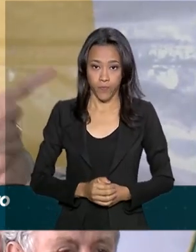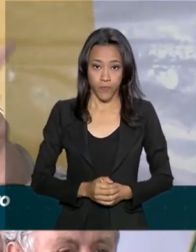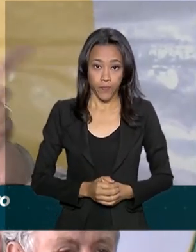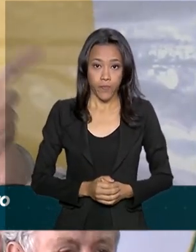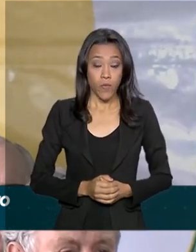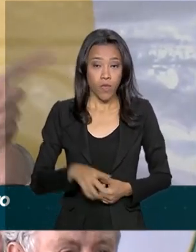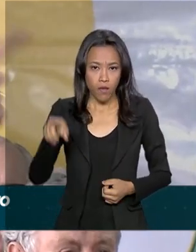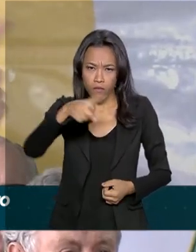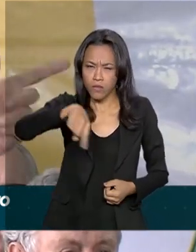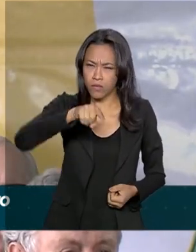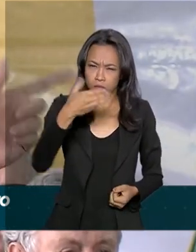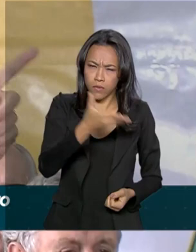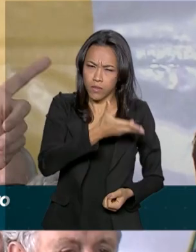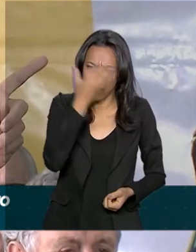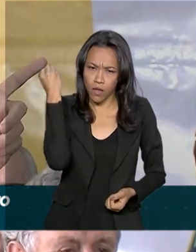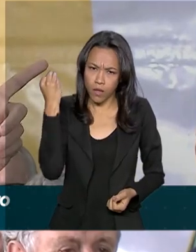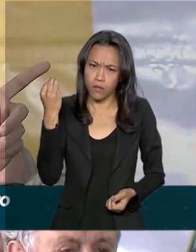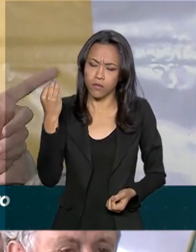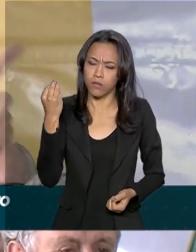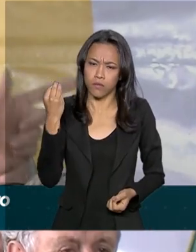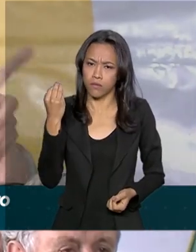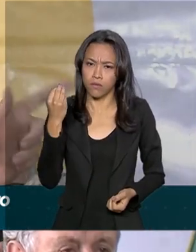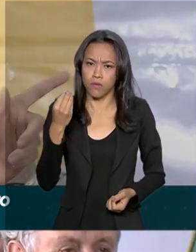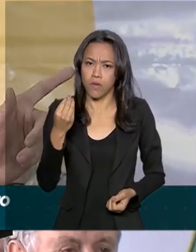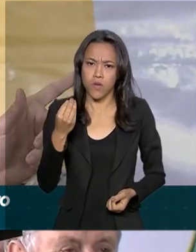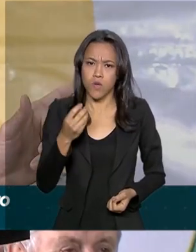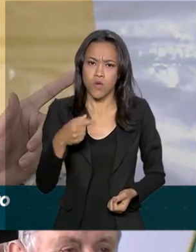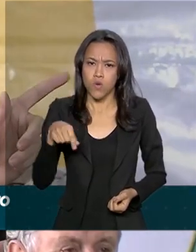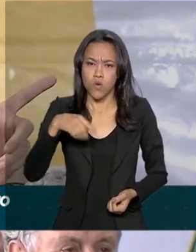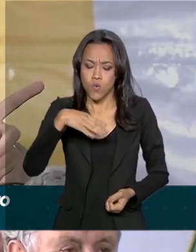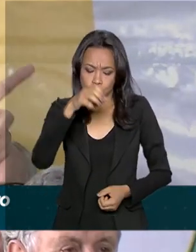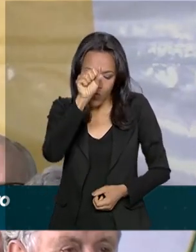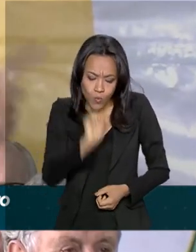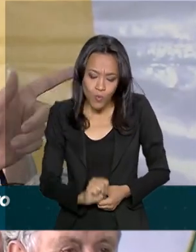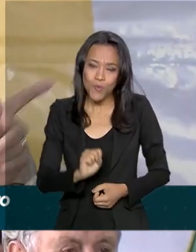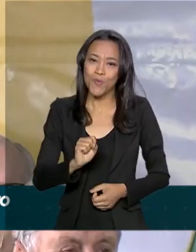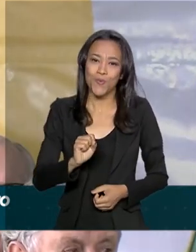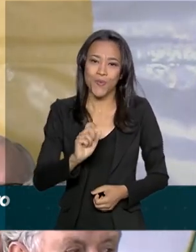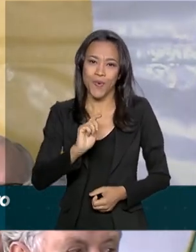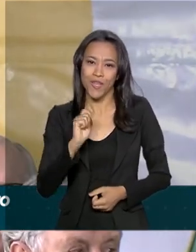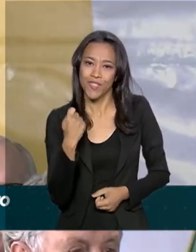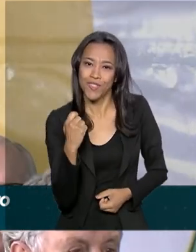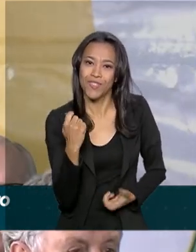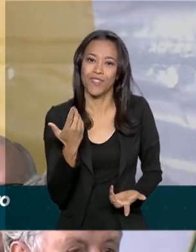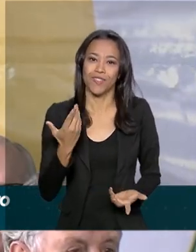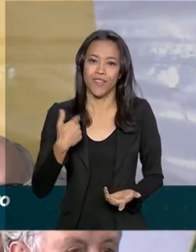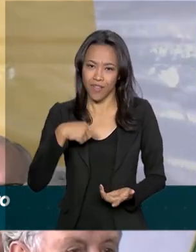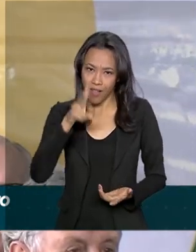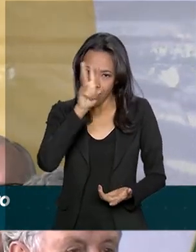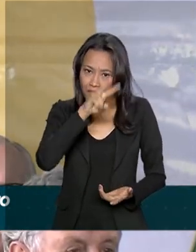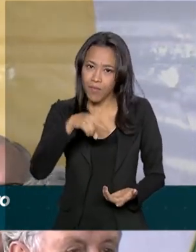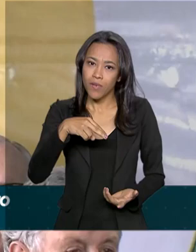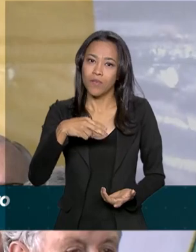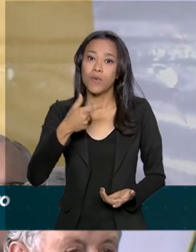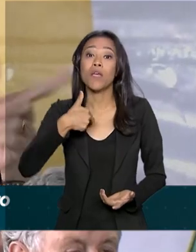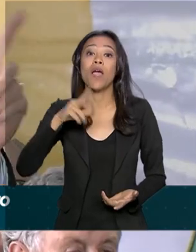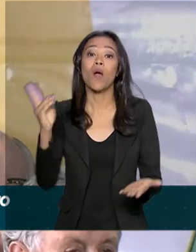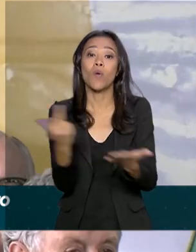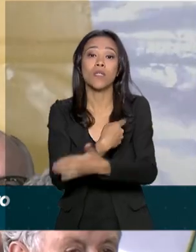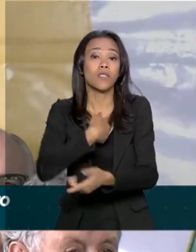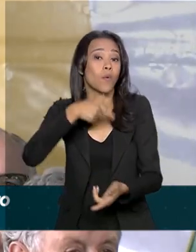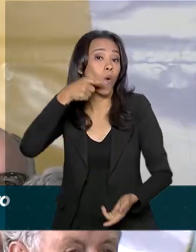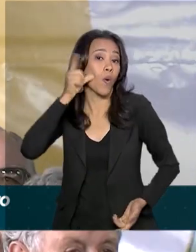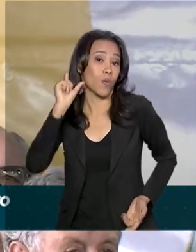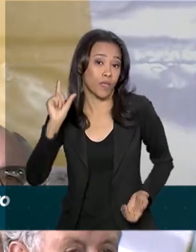Não se esqueçam aqui mais ao sul da Argentina o que aconteceu nas eleições de ontem. A turma